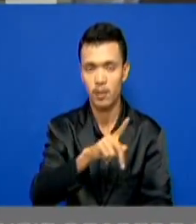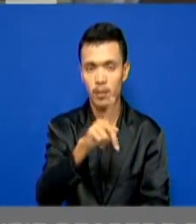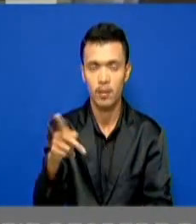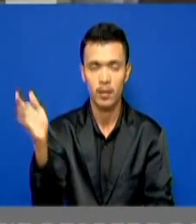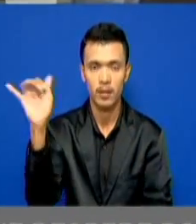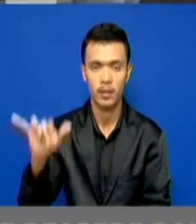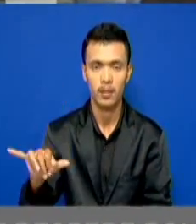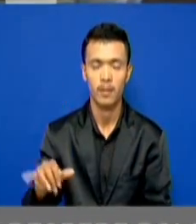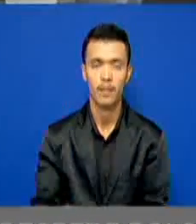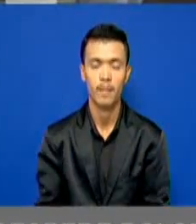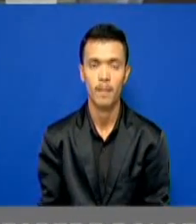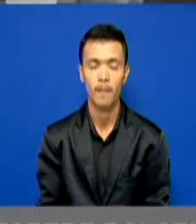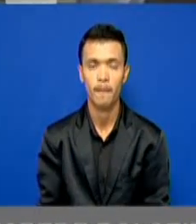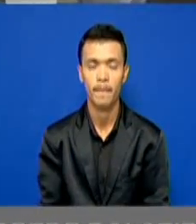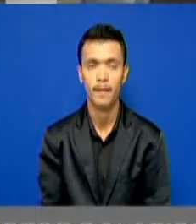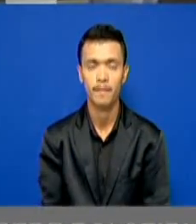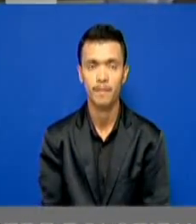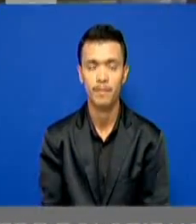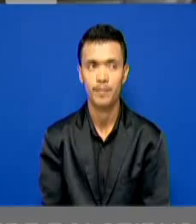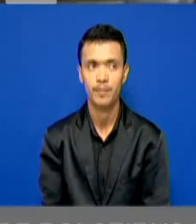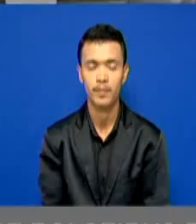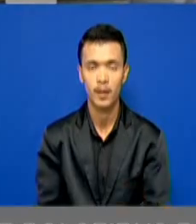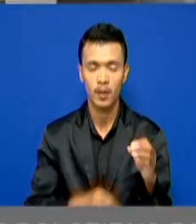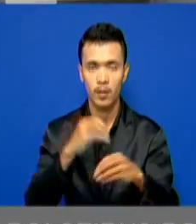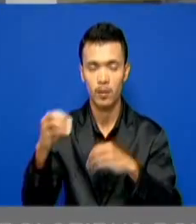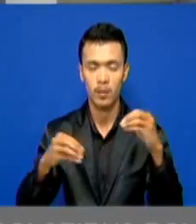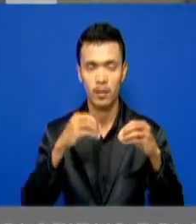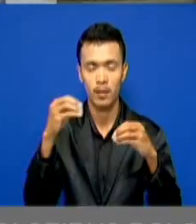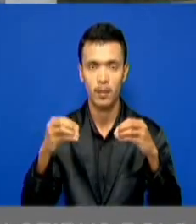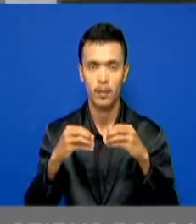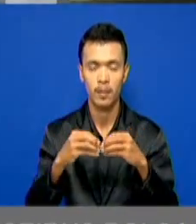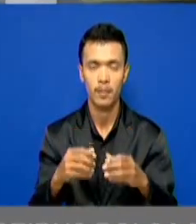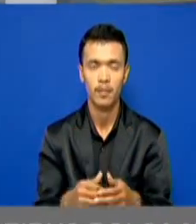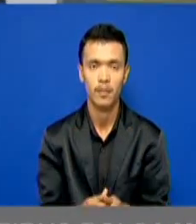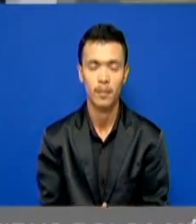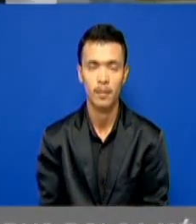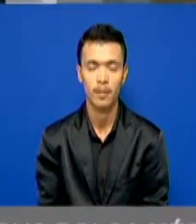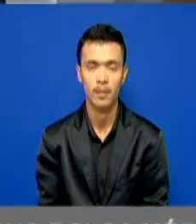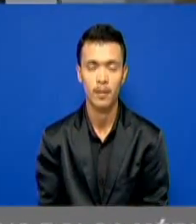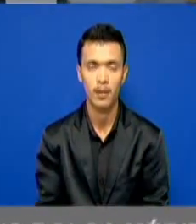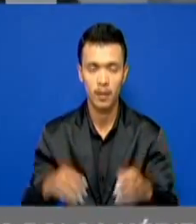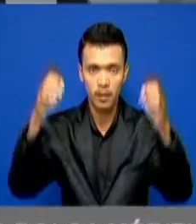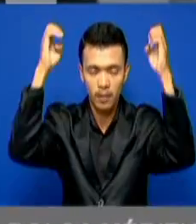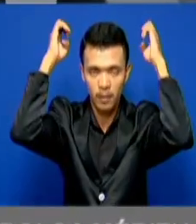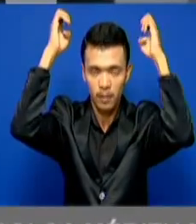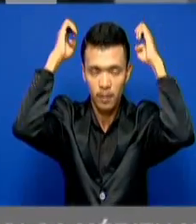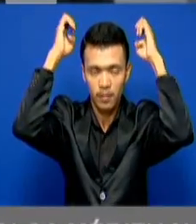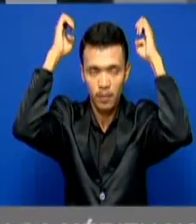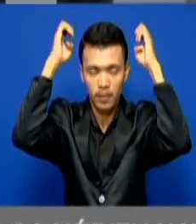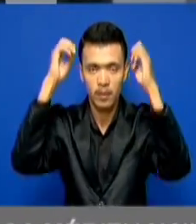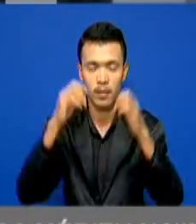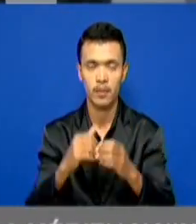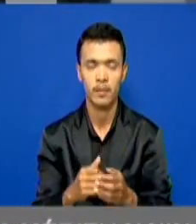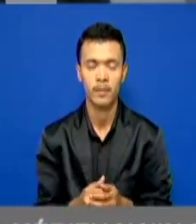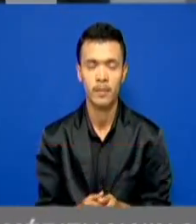fizemos hoje, mas particularmente sobre o aspecto da educação.